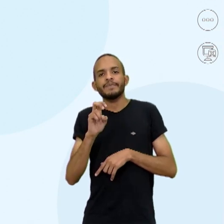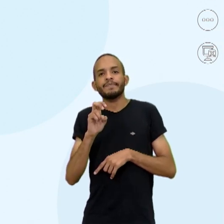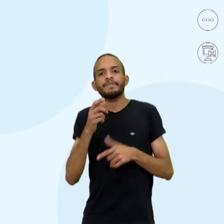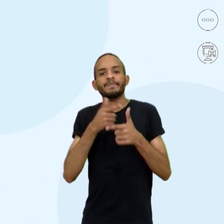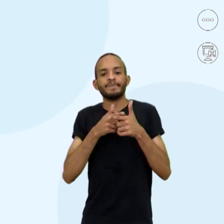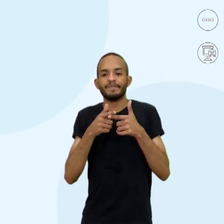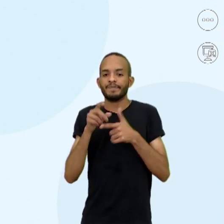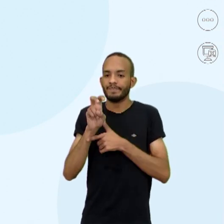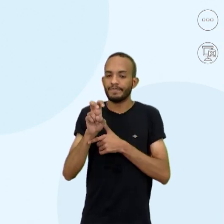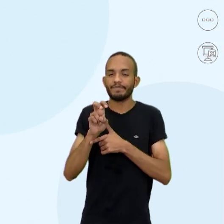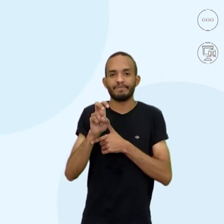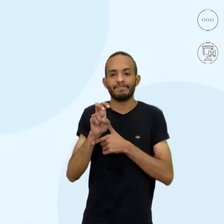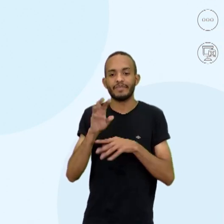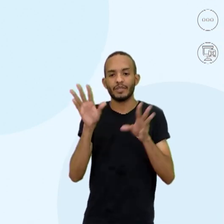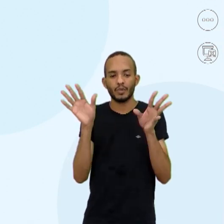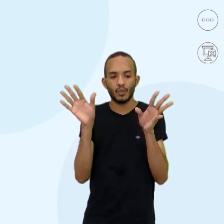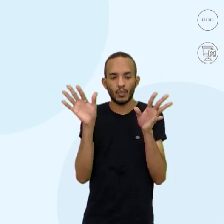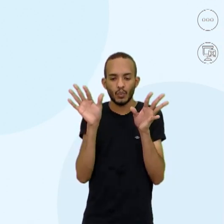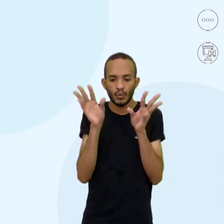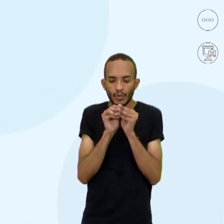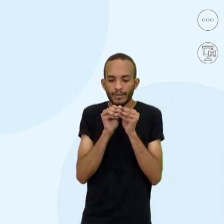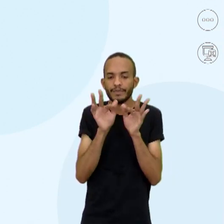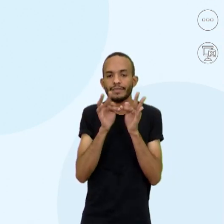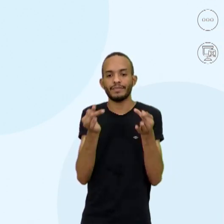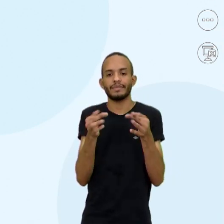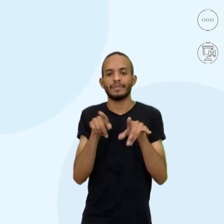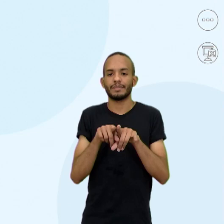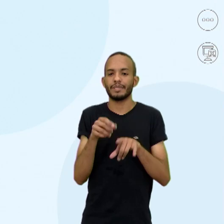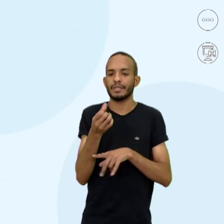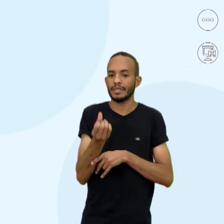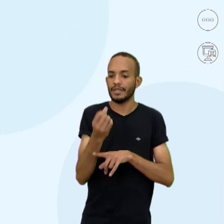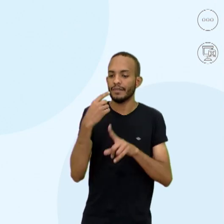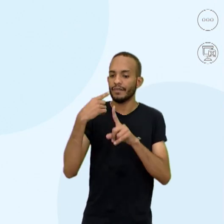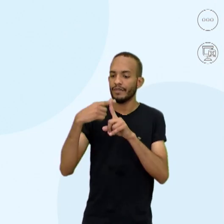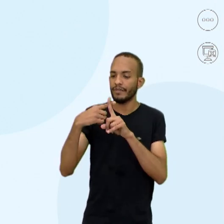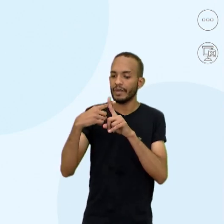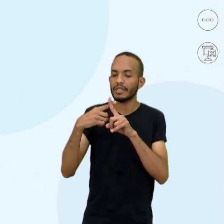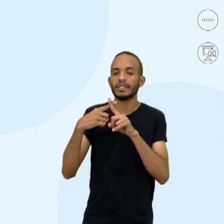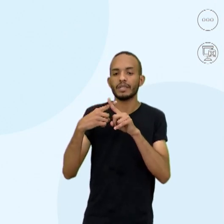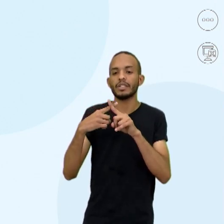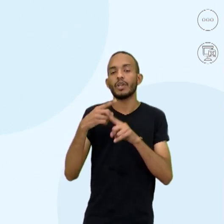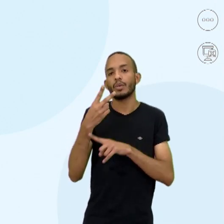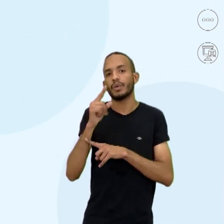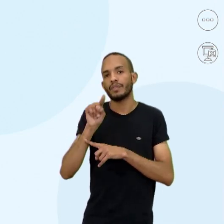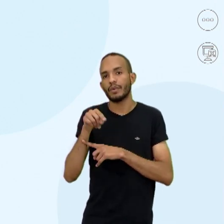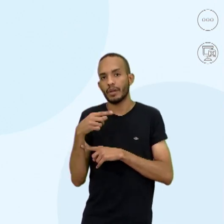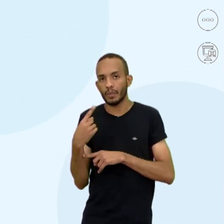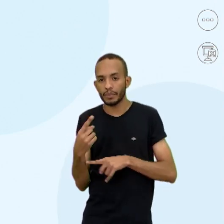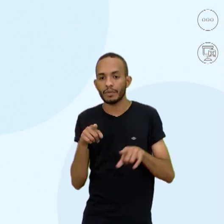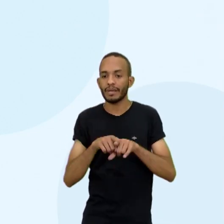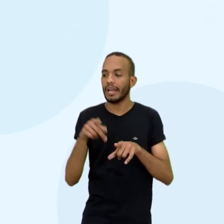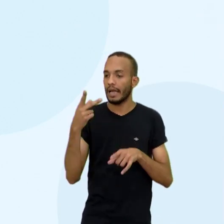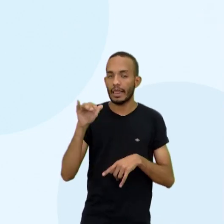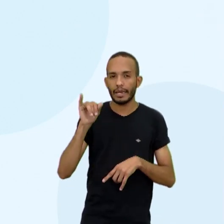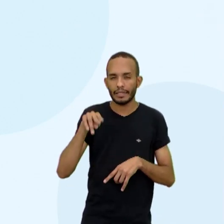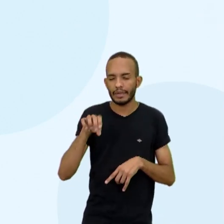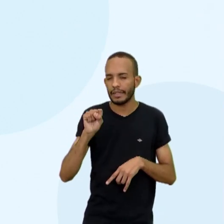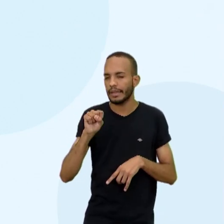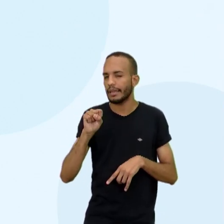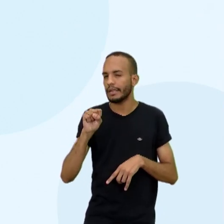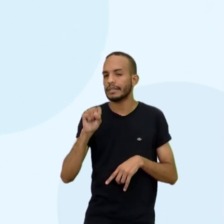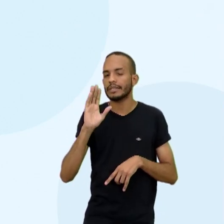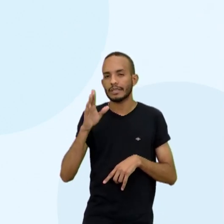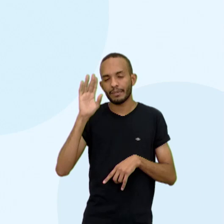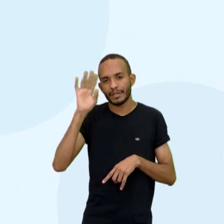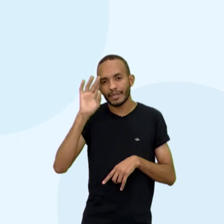1/10. Então, simplificando aí, a gente vai ficar 6 vezes 2,1. E como a Inês já tinha desconfiado aí,